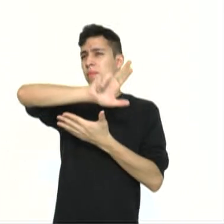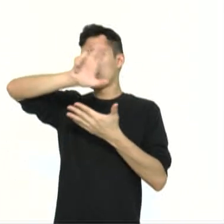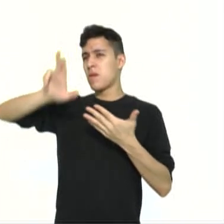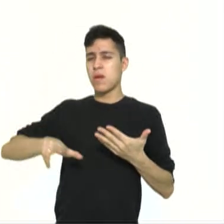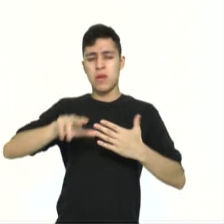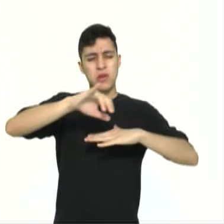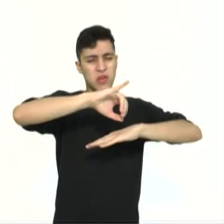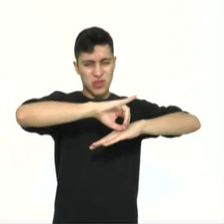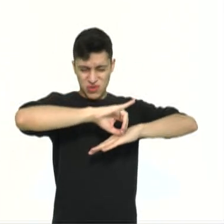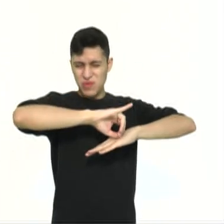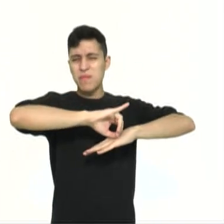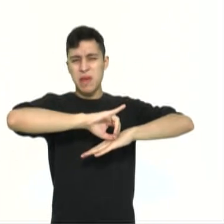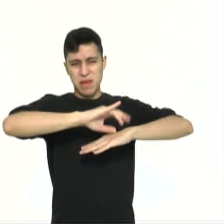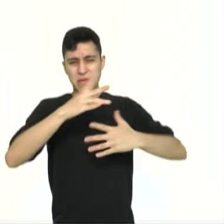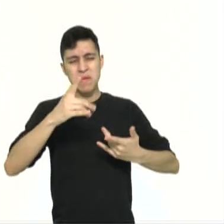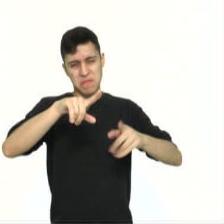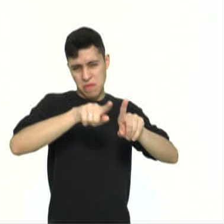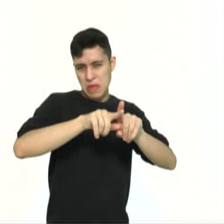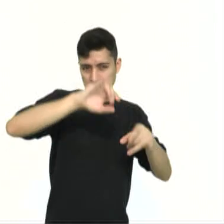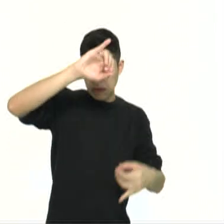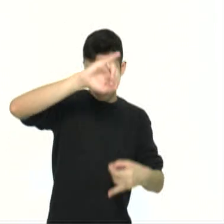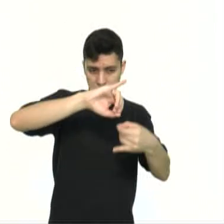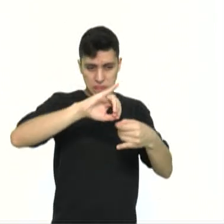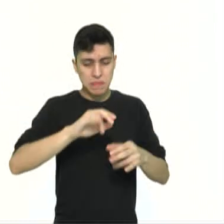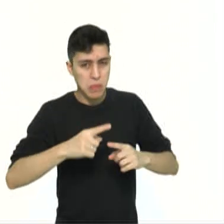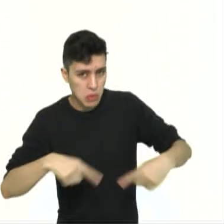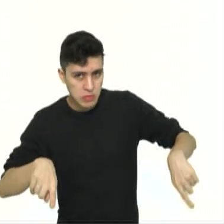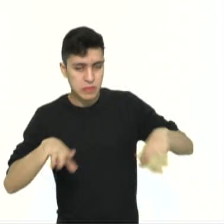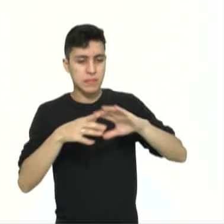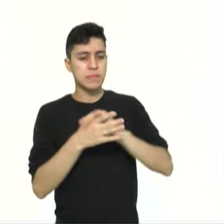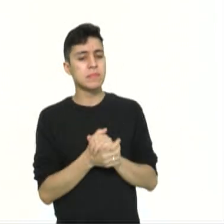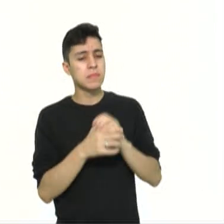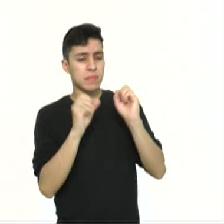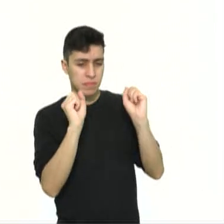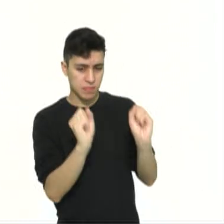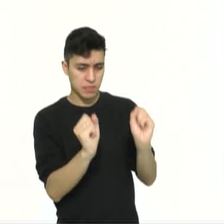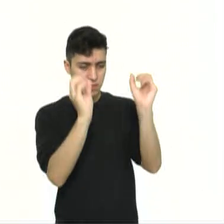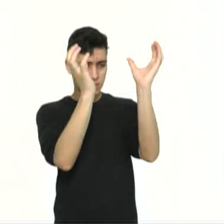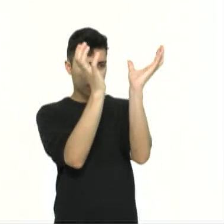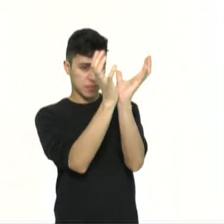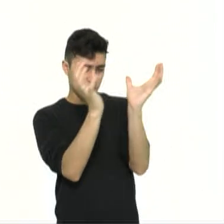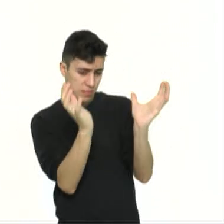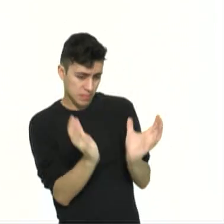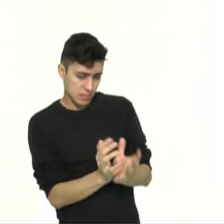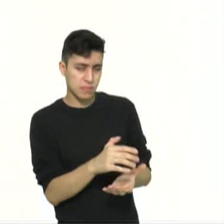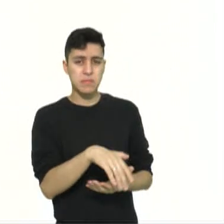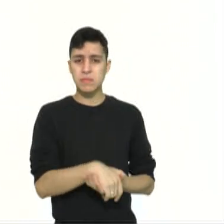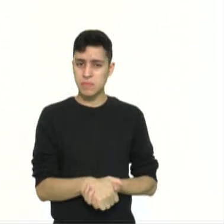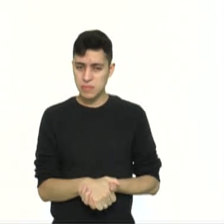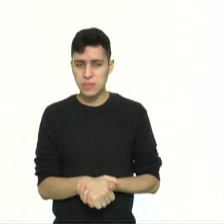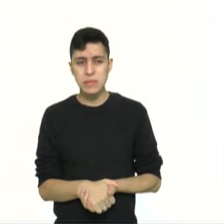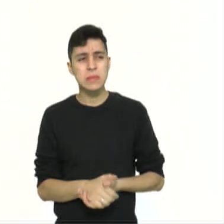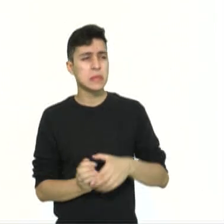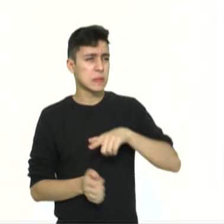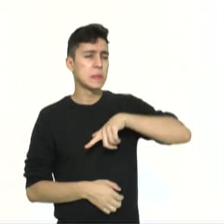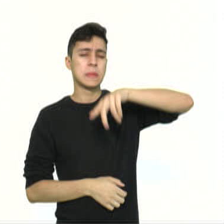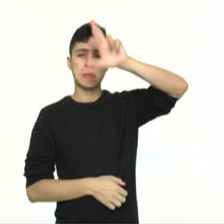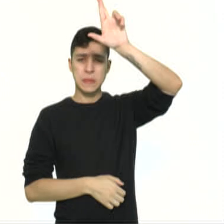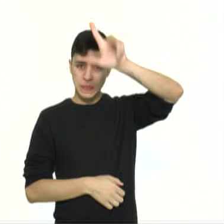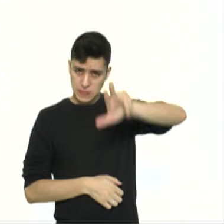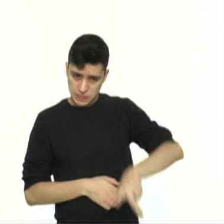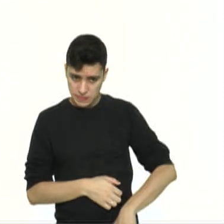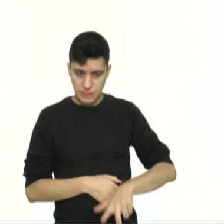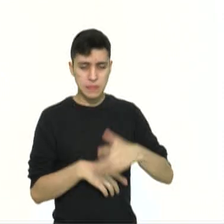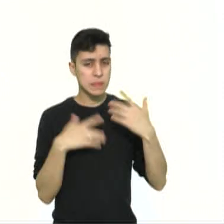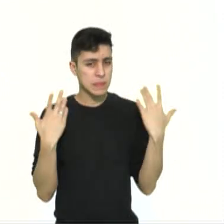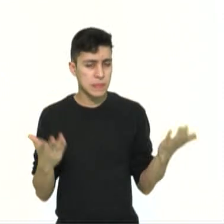instrumentos musicais, podendo ser classificados ou ter subclassificações de diversas formas, sendo